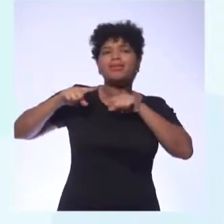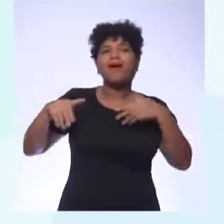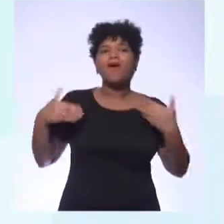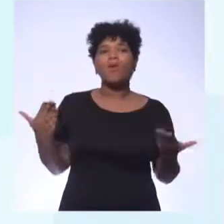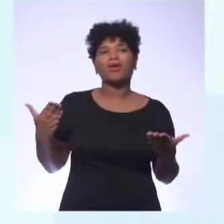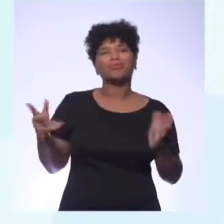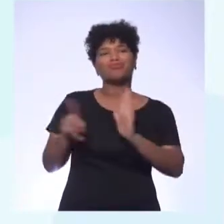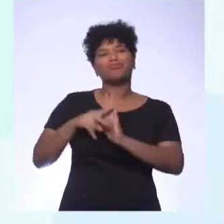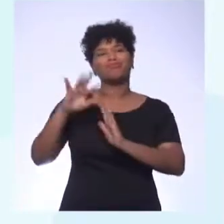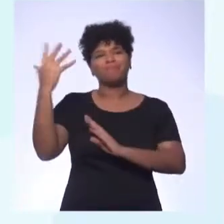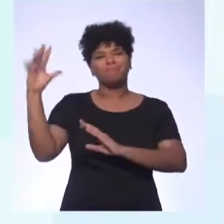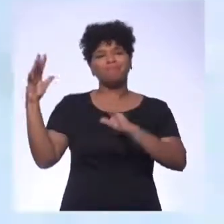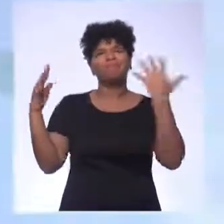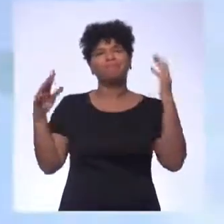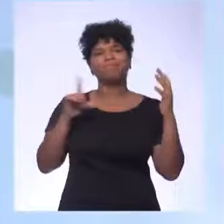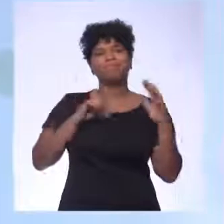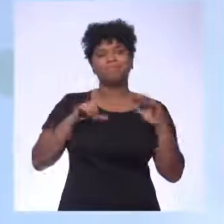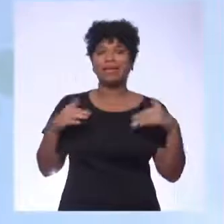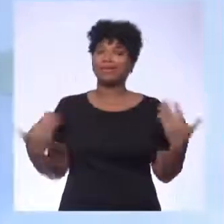problema depois, que é onde está